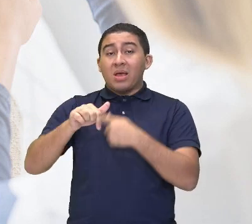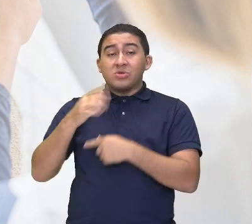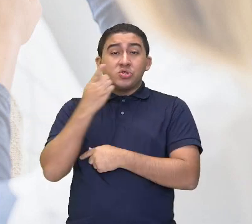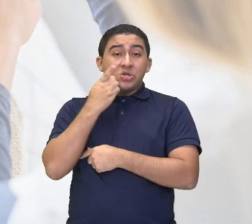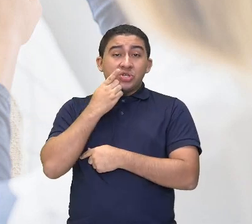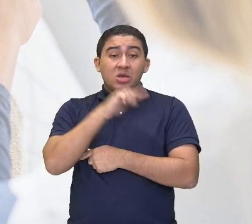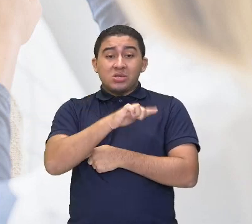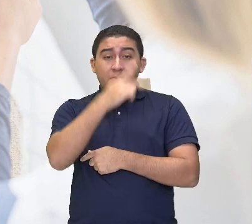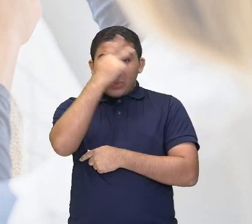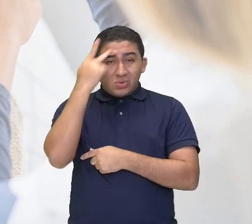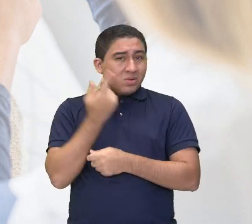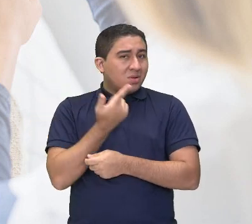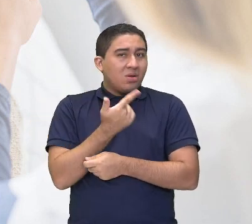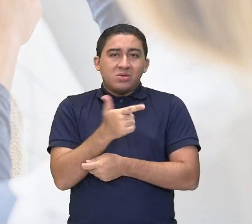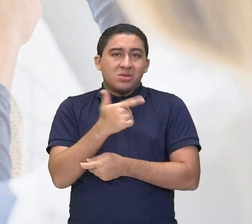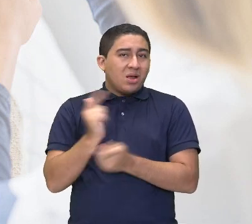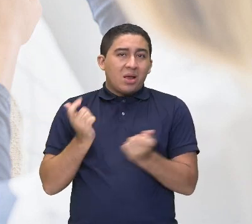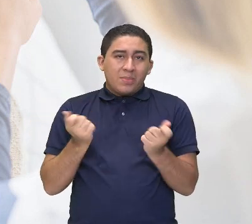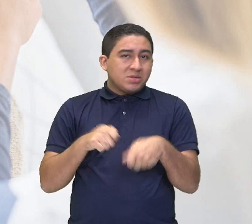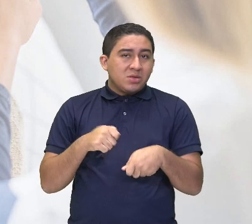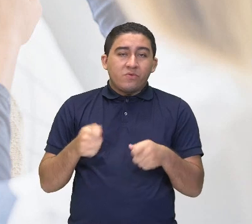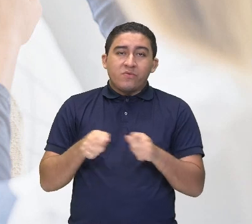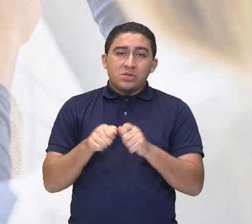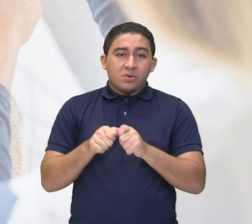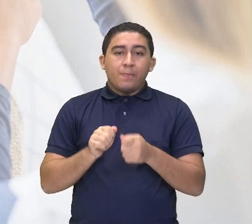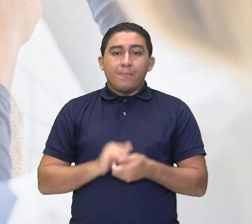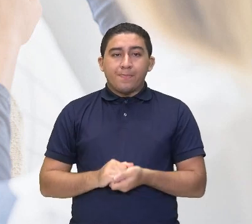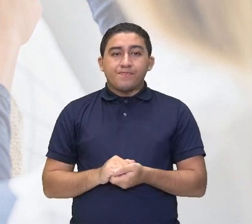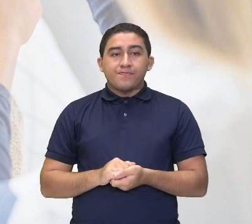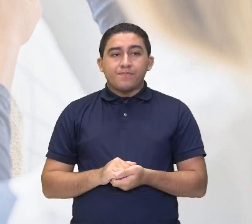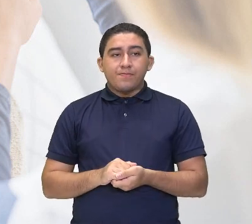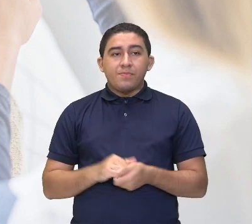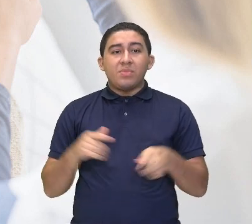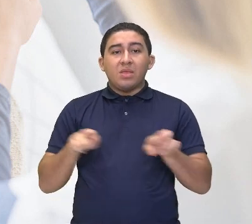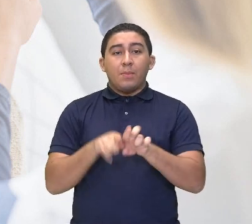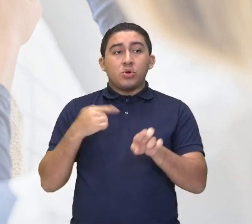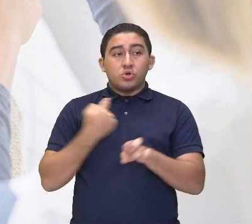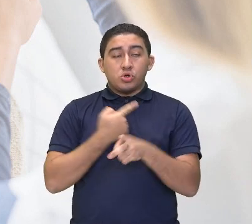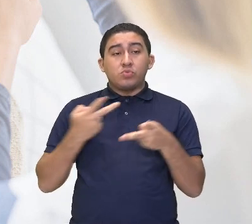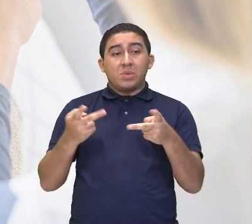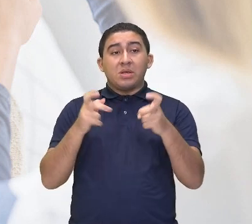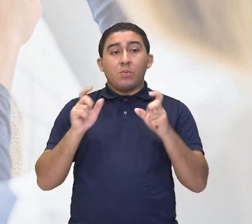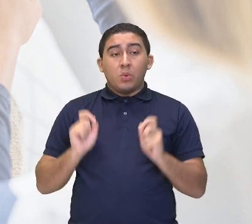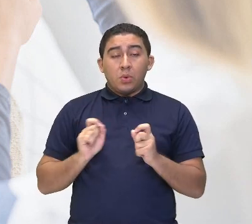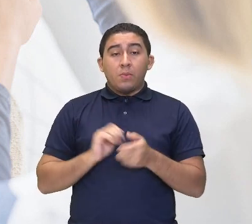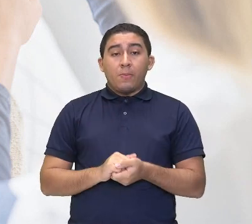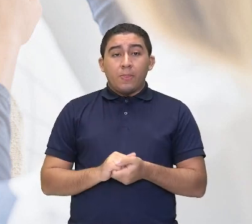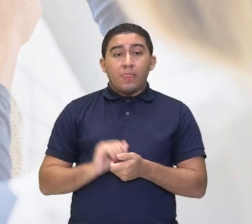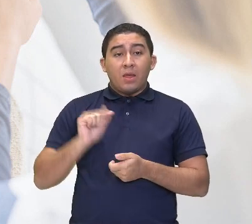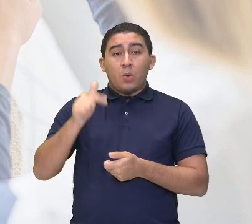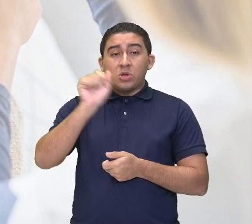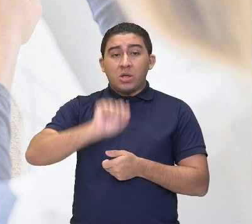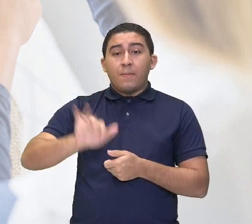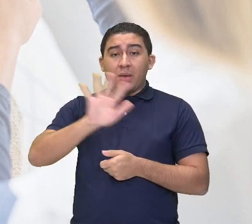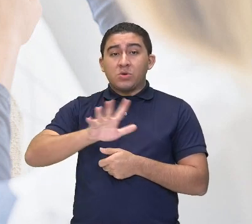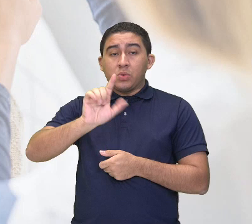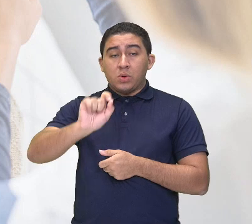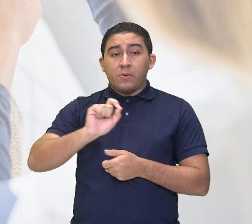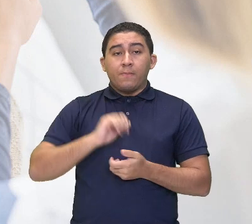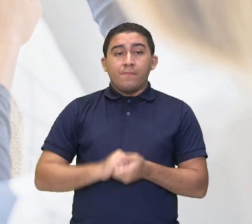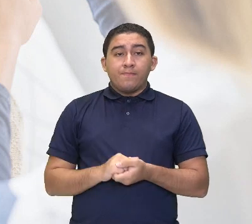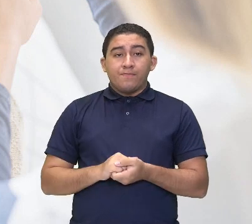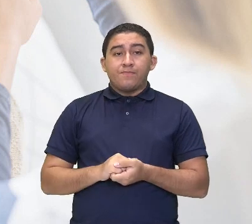vezes a pessoa não consegue mais realizar. Além disso, a gente observa aí nas próximas imagens